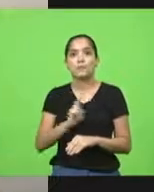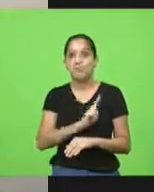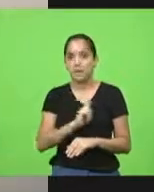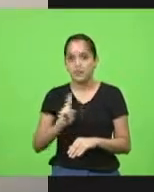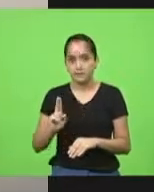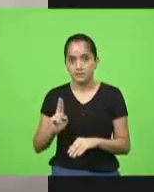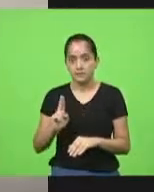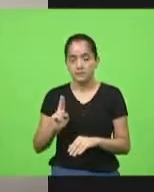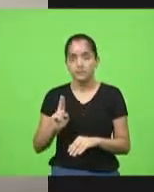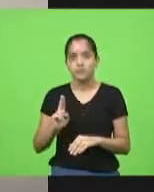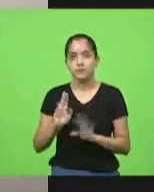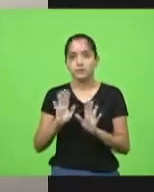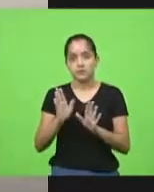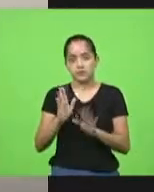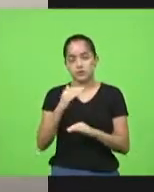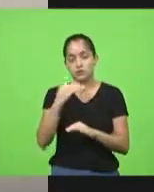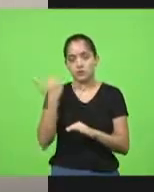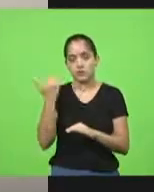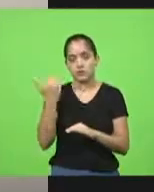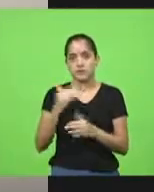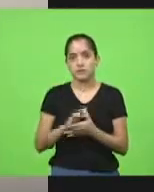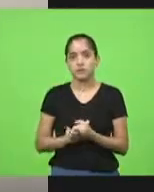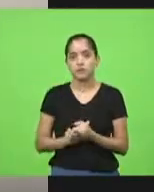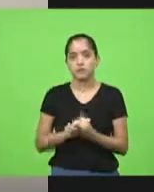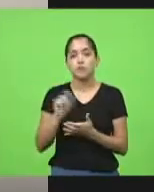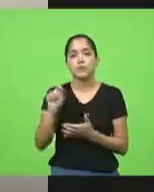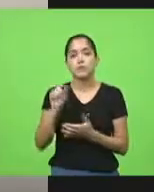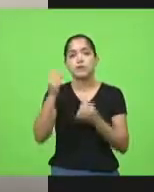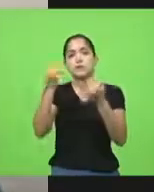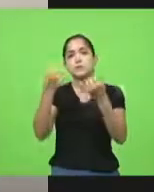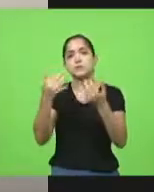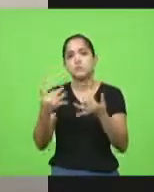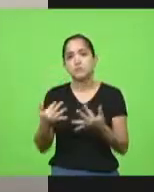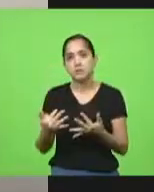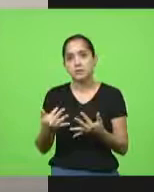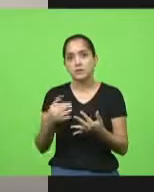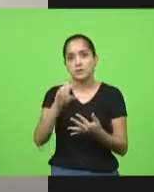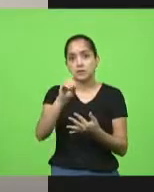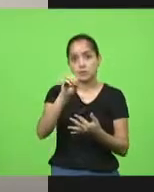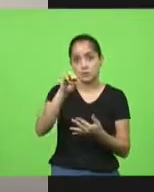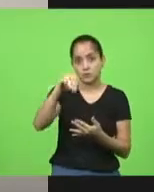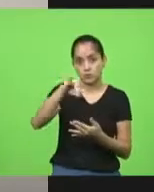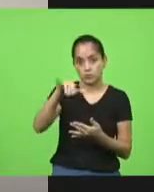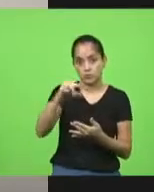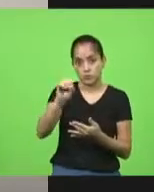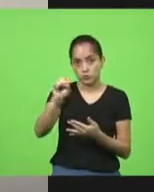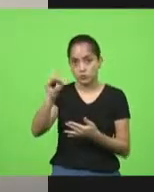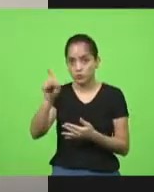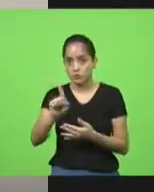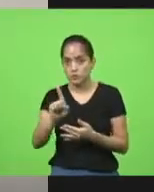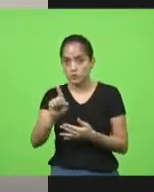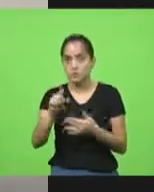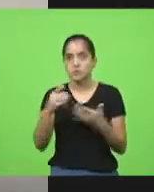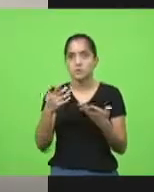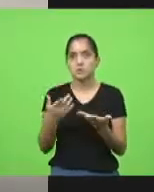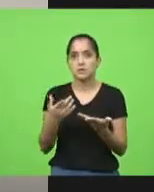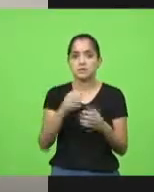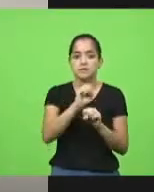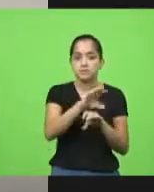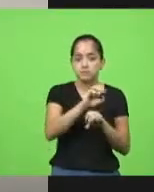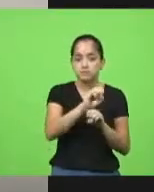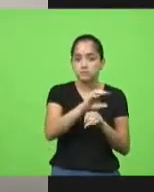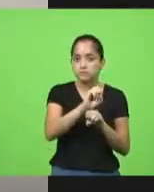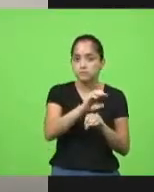Tedesco, que já nos deixou. Dizia ele, Dom José nada ensinou que